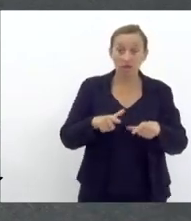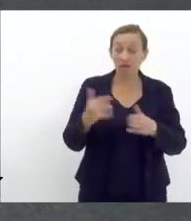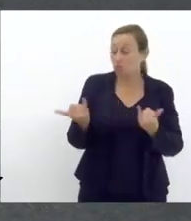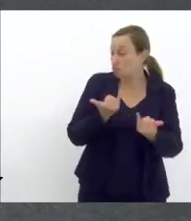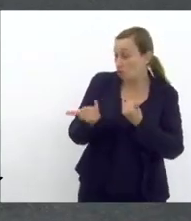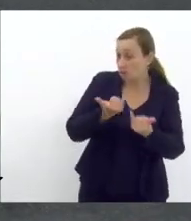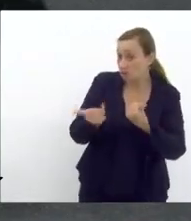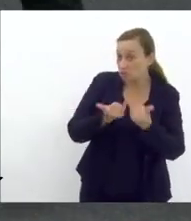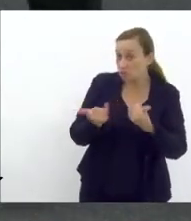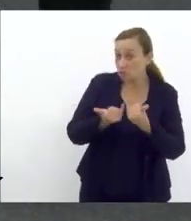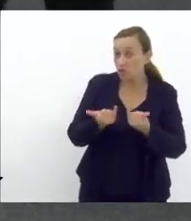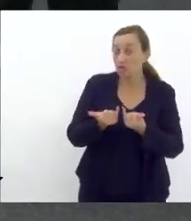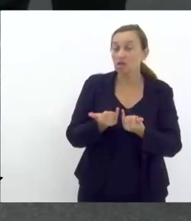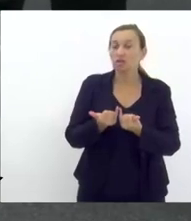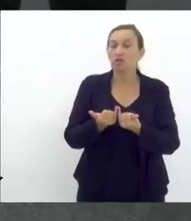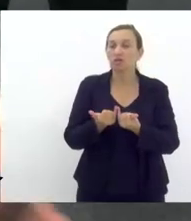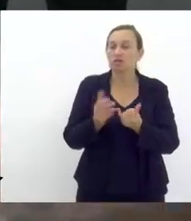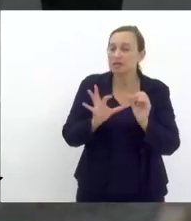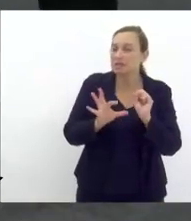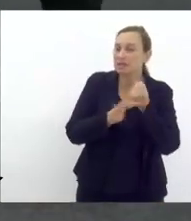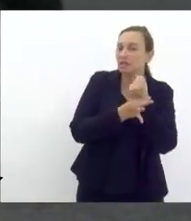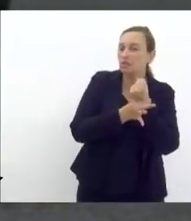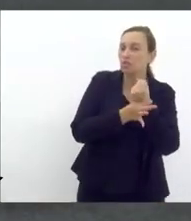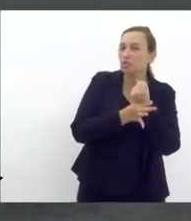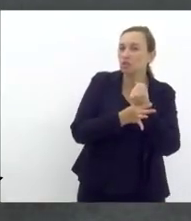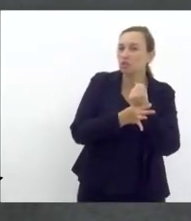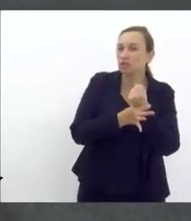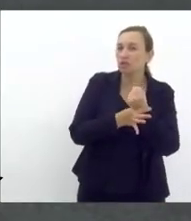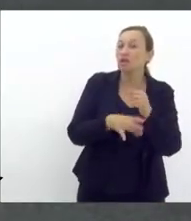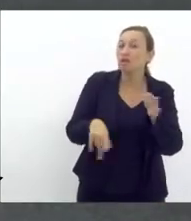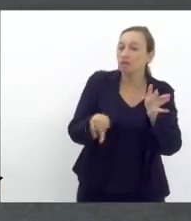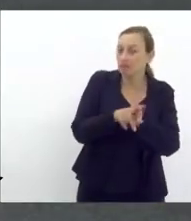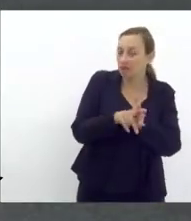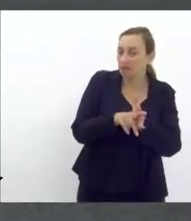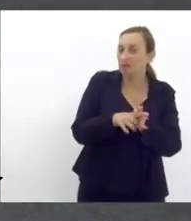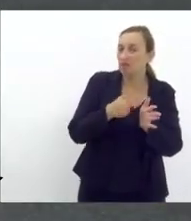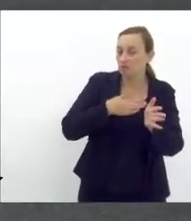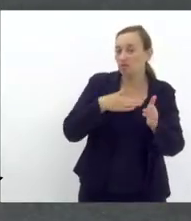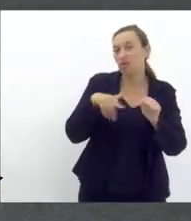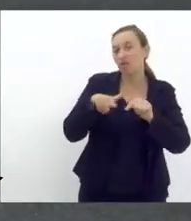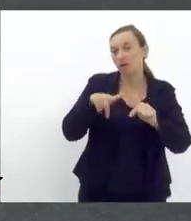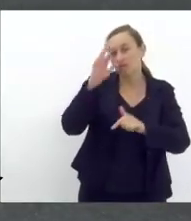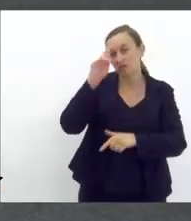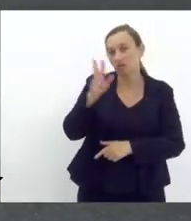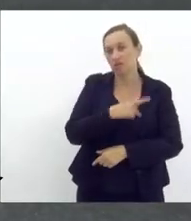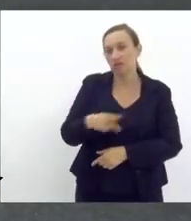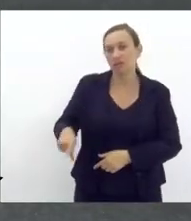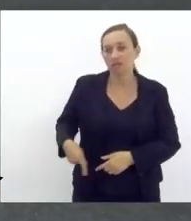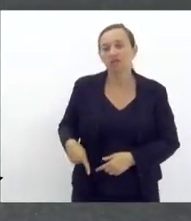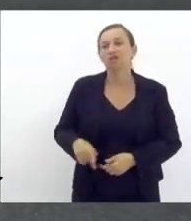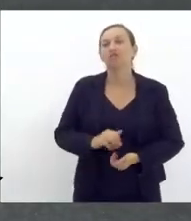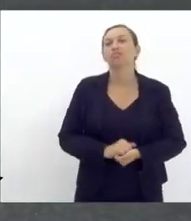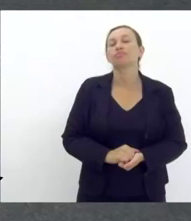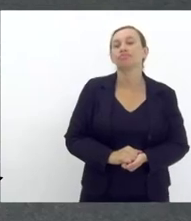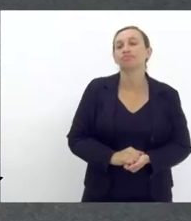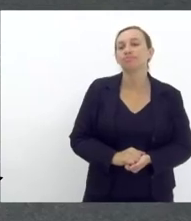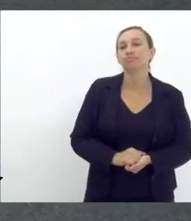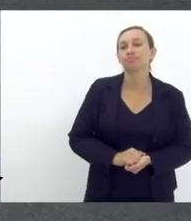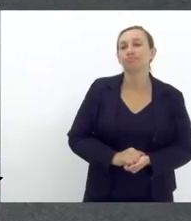eu sempre trabalhei com fonte seguras essa faz parte inclusive senhora Presidenta da minha profissão